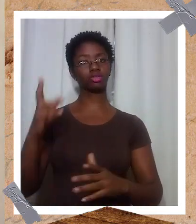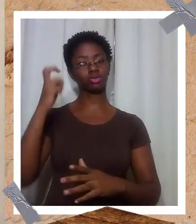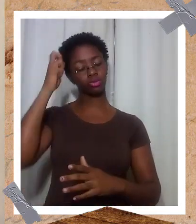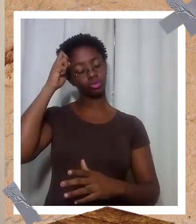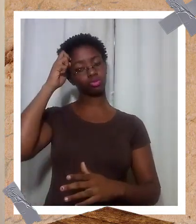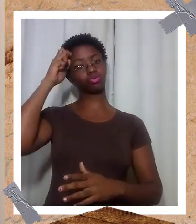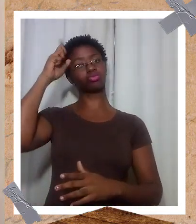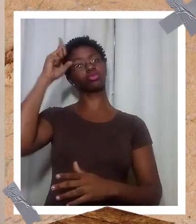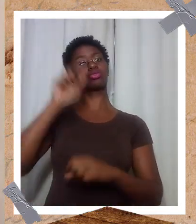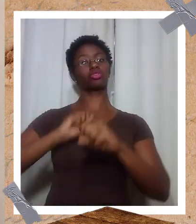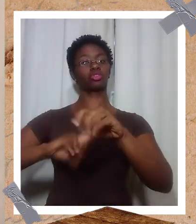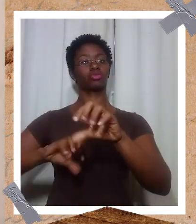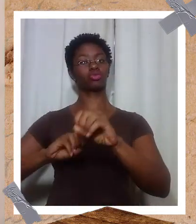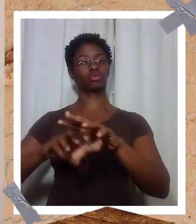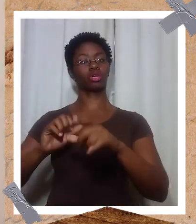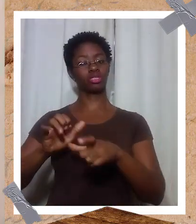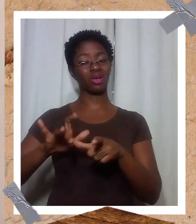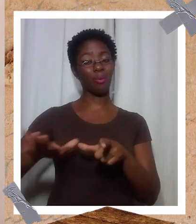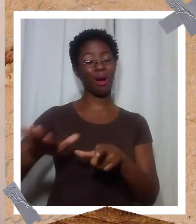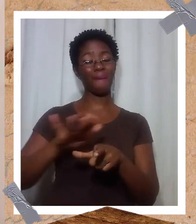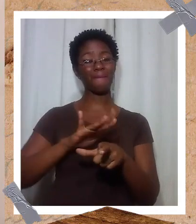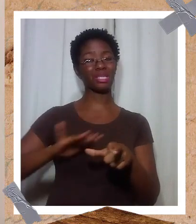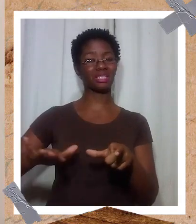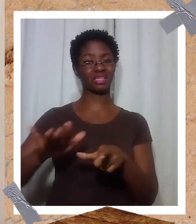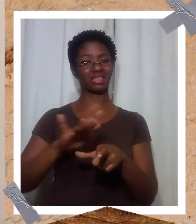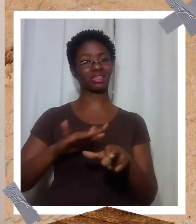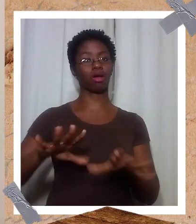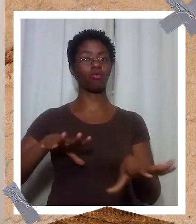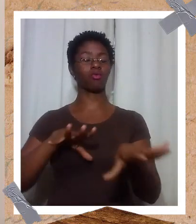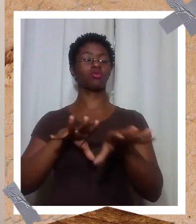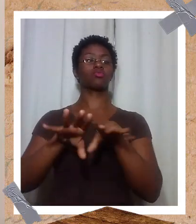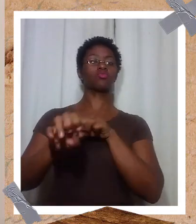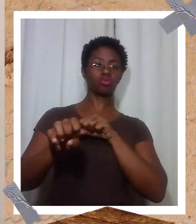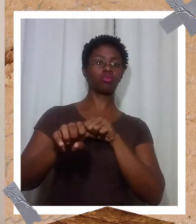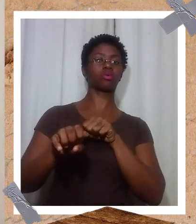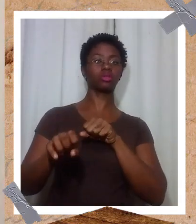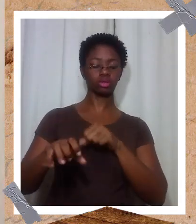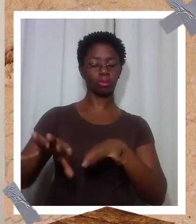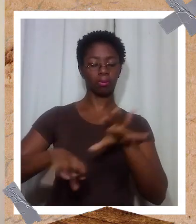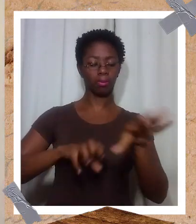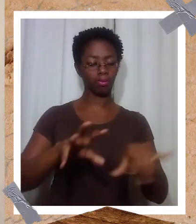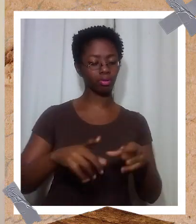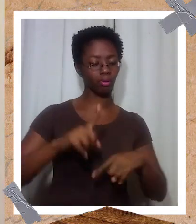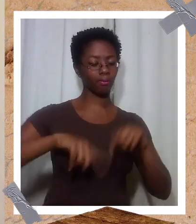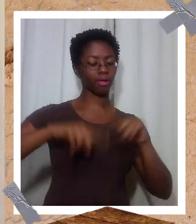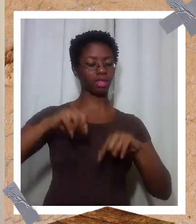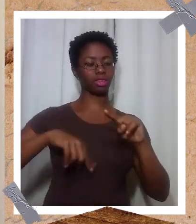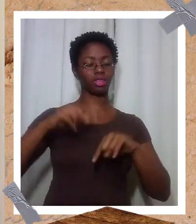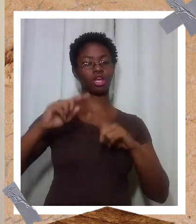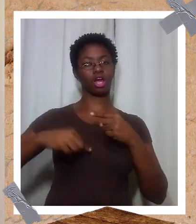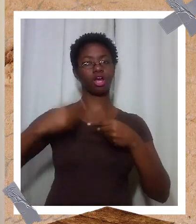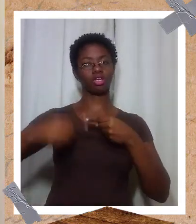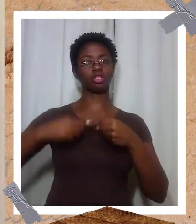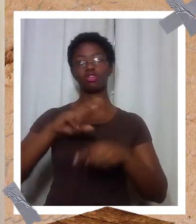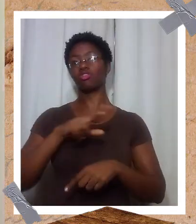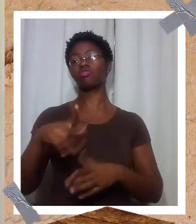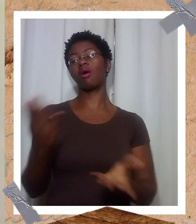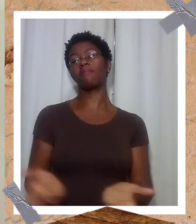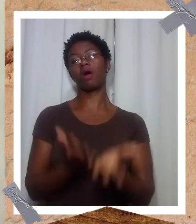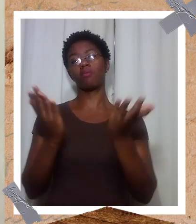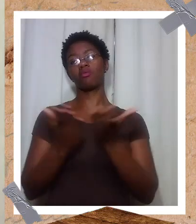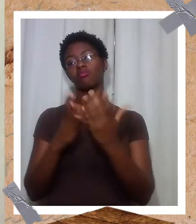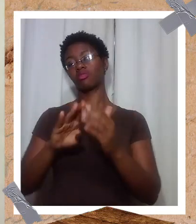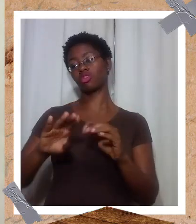conhecimento da educação ambiental, a sua formação em catador de material reciclável, e não mais pela pobreza e pela